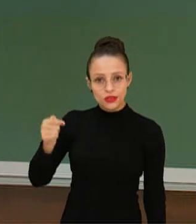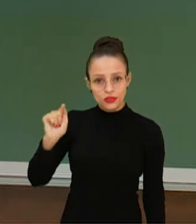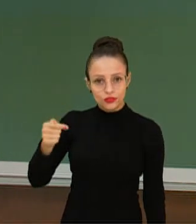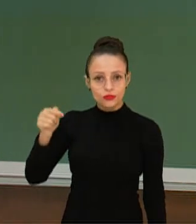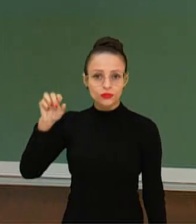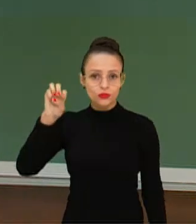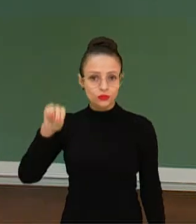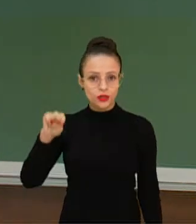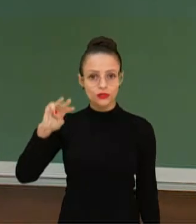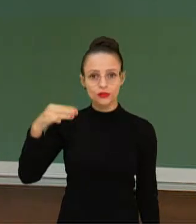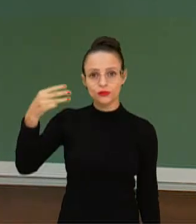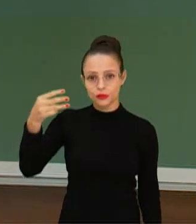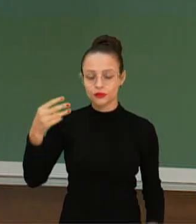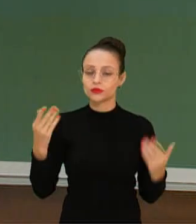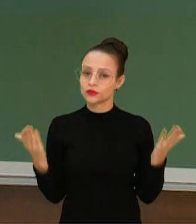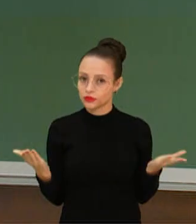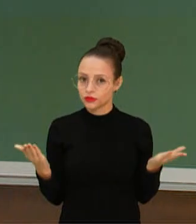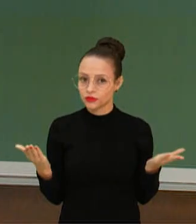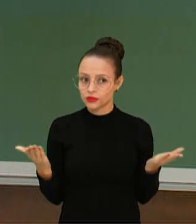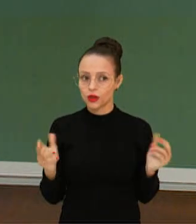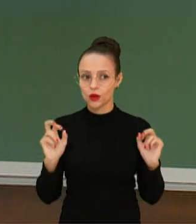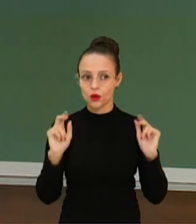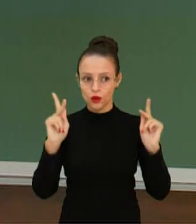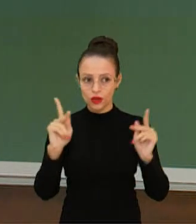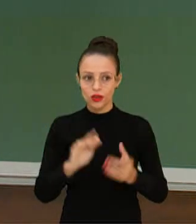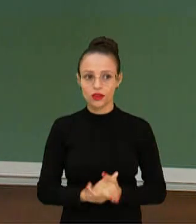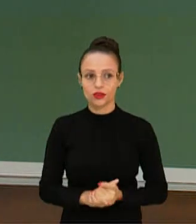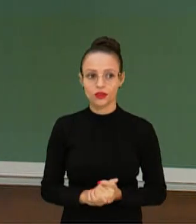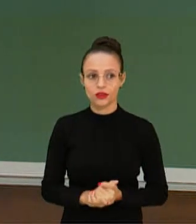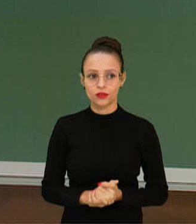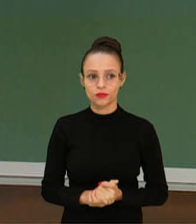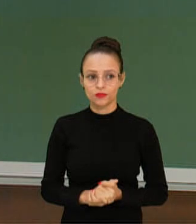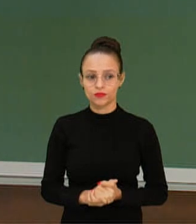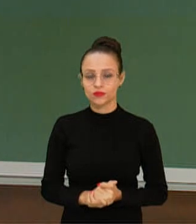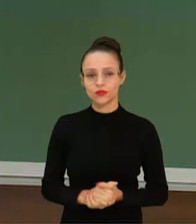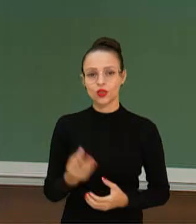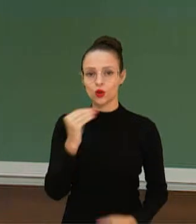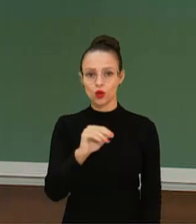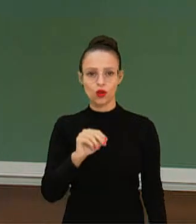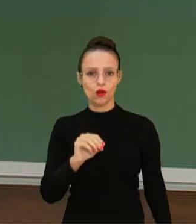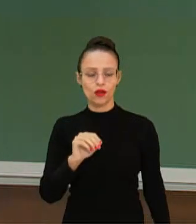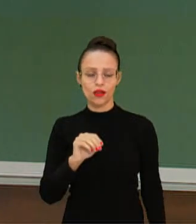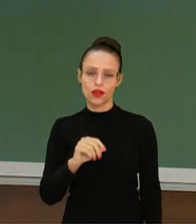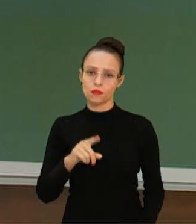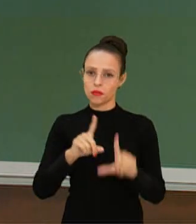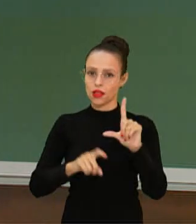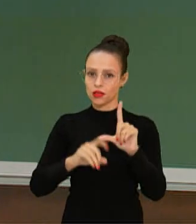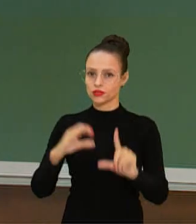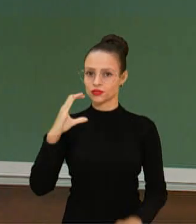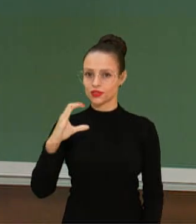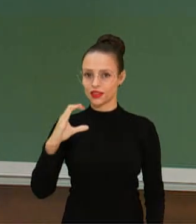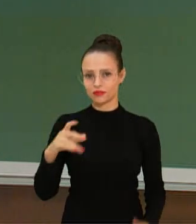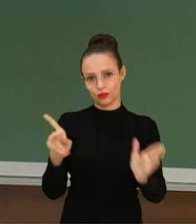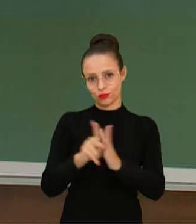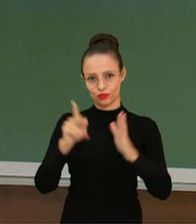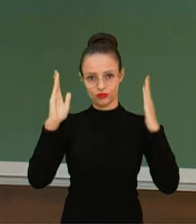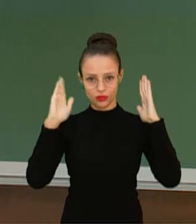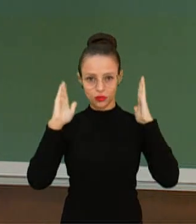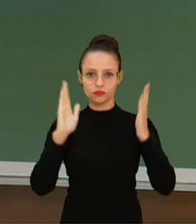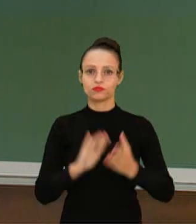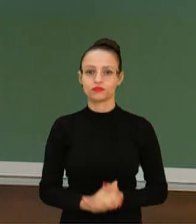transportar 7 mil metros cúbicos, ok? Aí você coloca uma letrinha ali, ó, eu usei o C de caminhão,